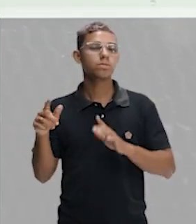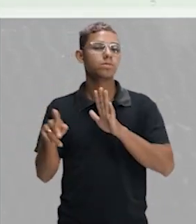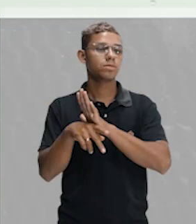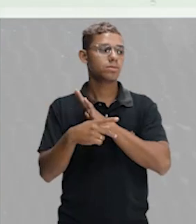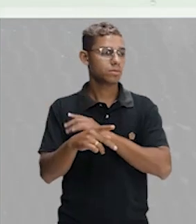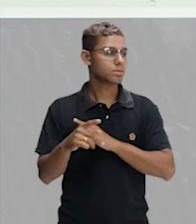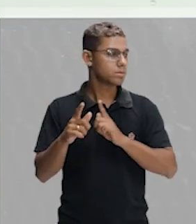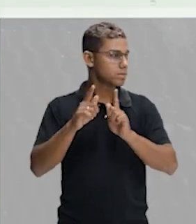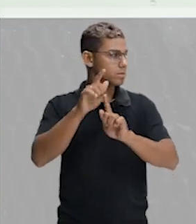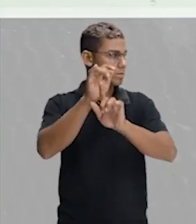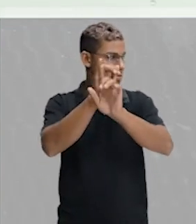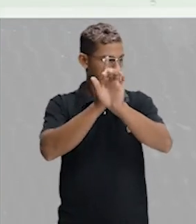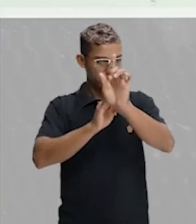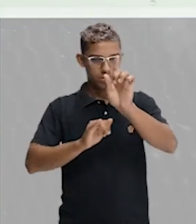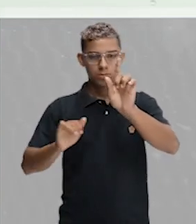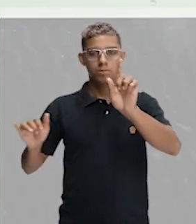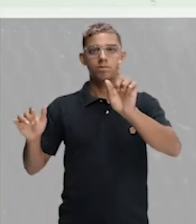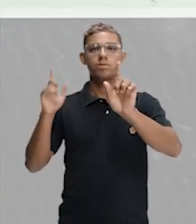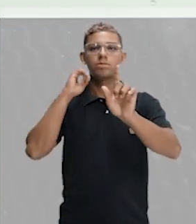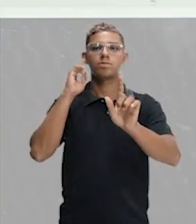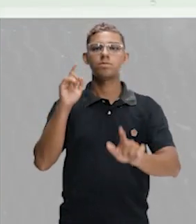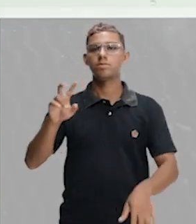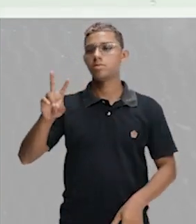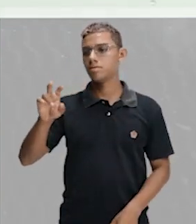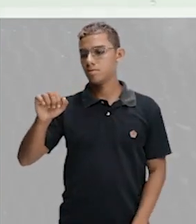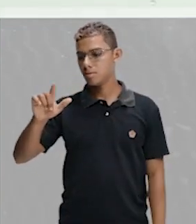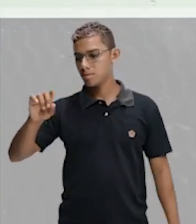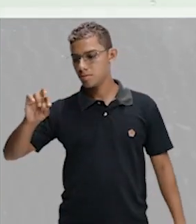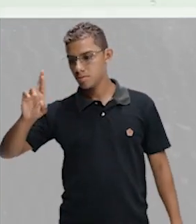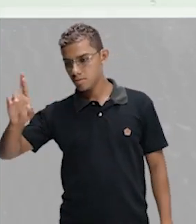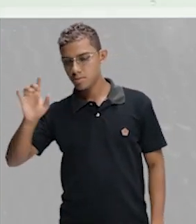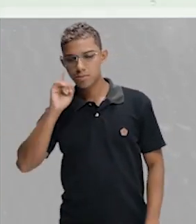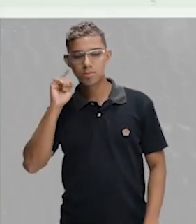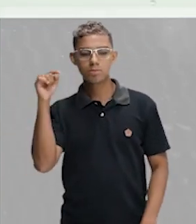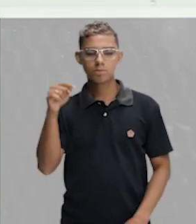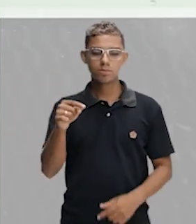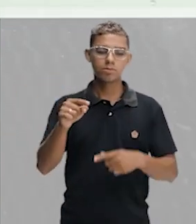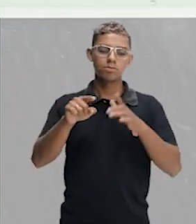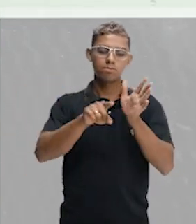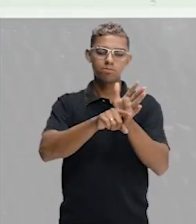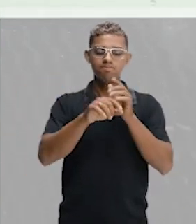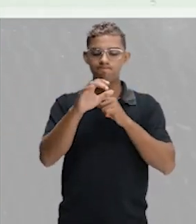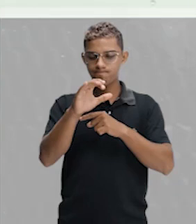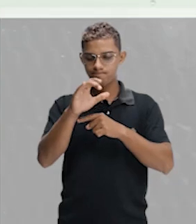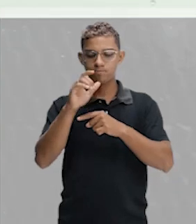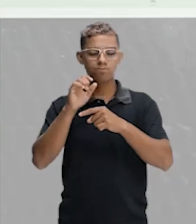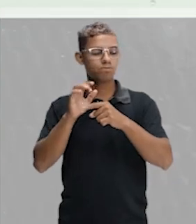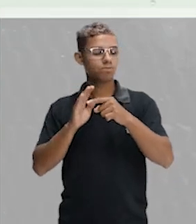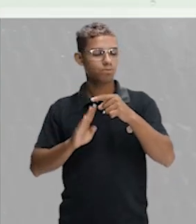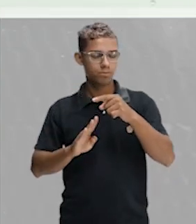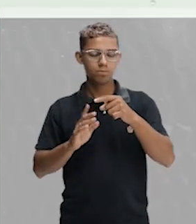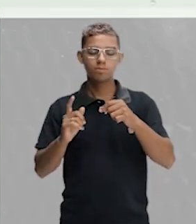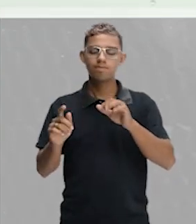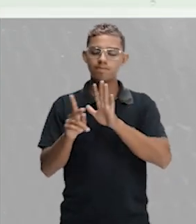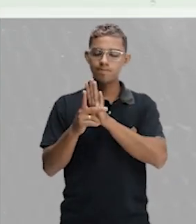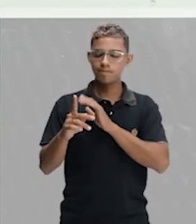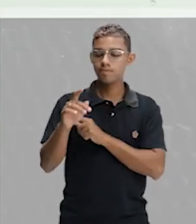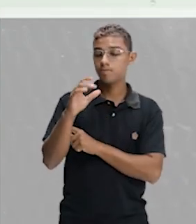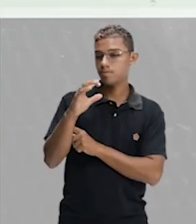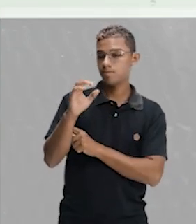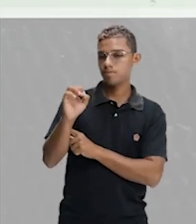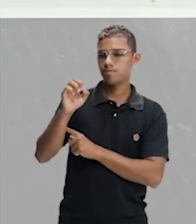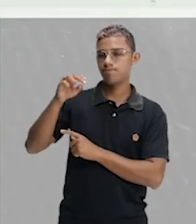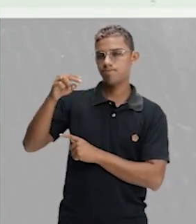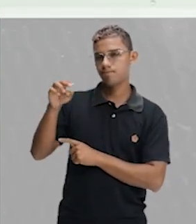passar no eixo Y justamente nesse valor aqui que vale menos C sobre B que é chamado de coeficiente lineada reta